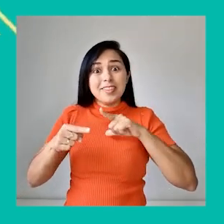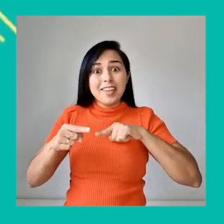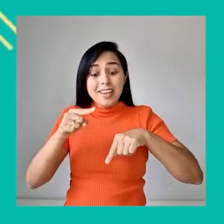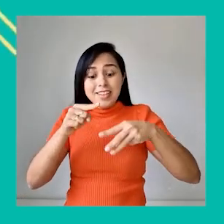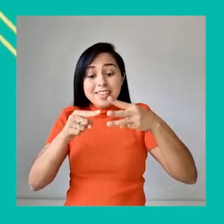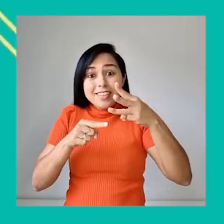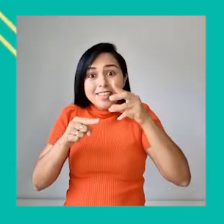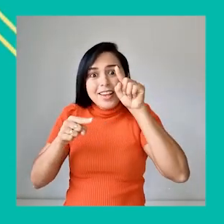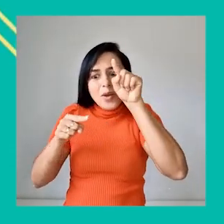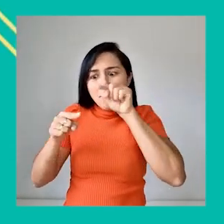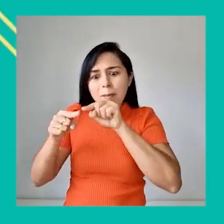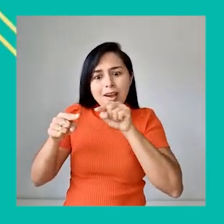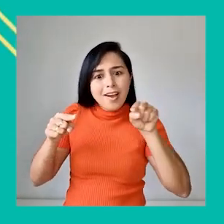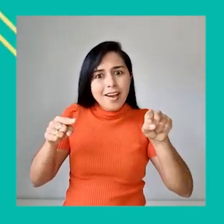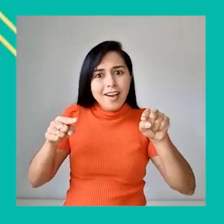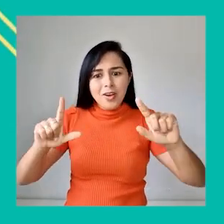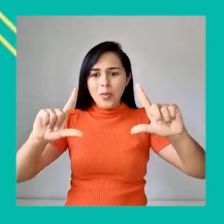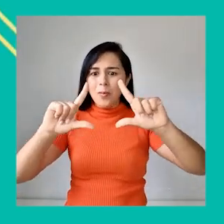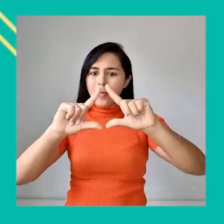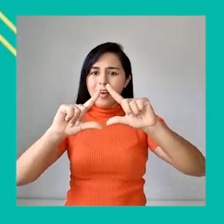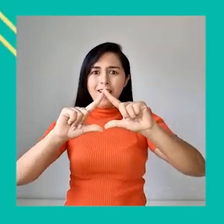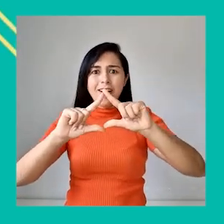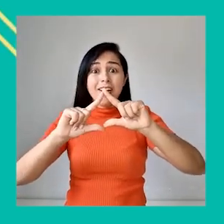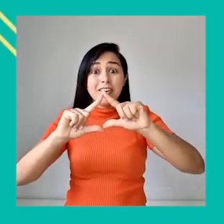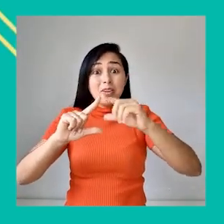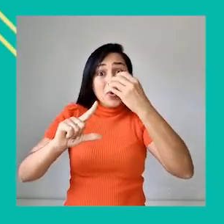sirvo para os palhacinhos.